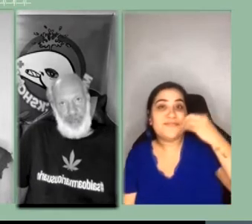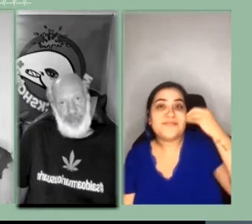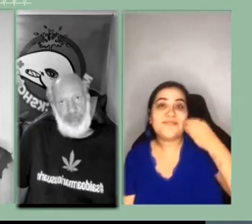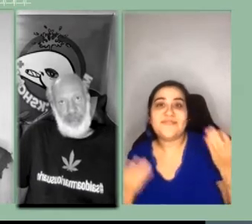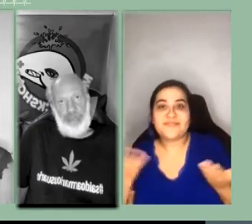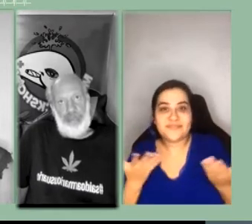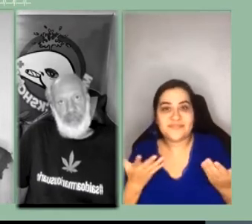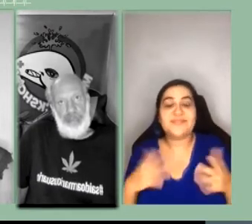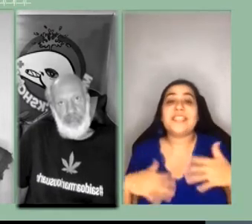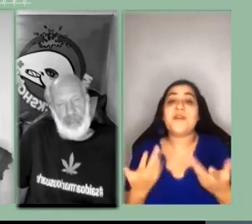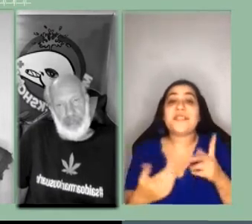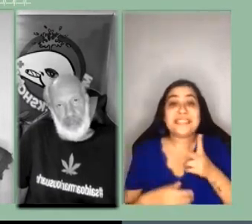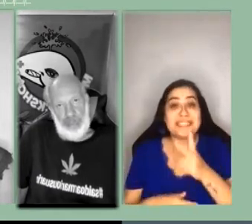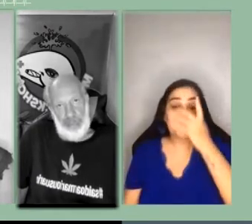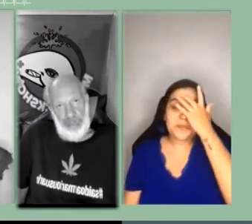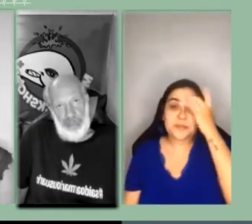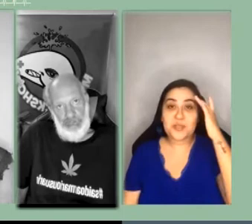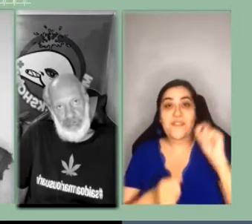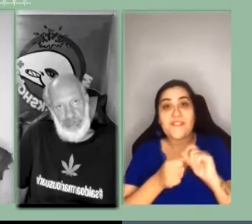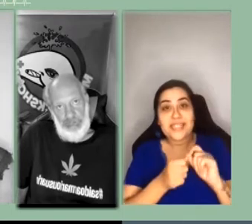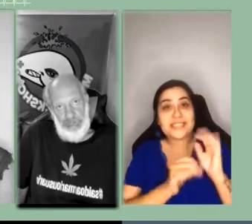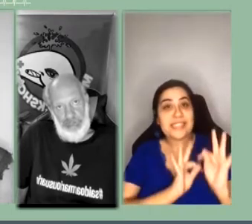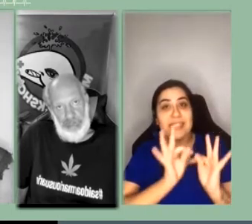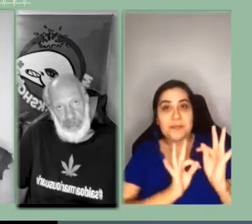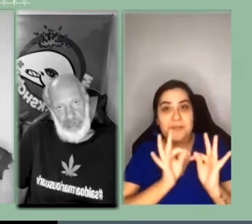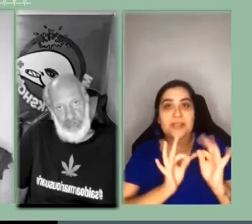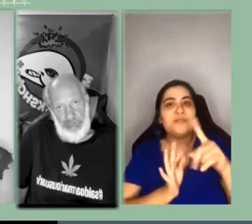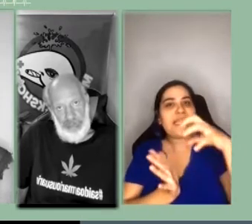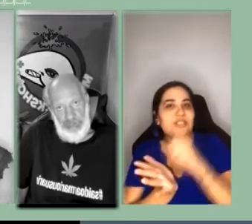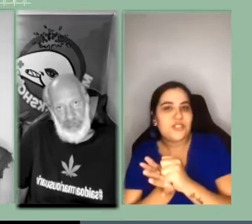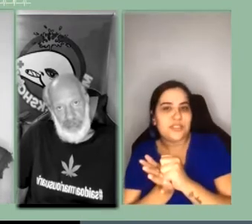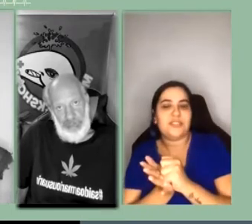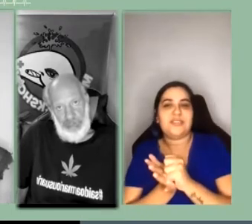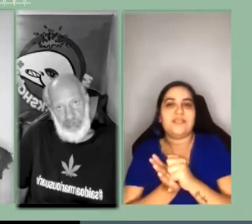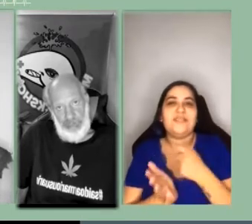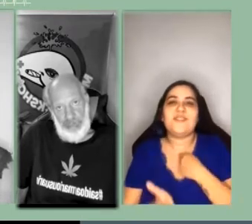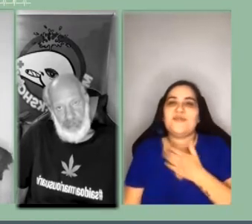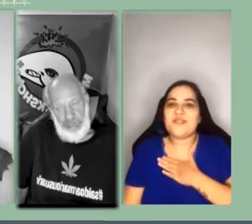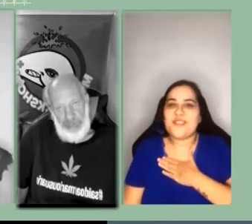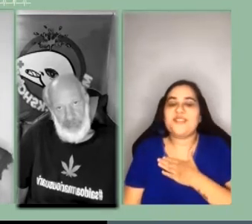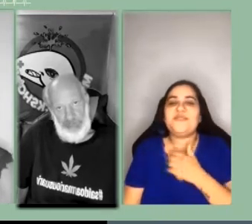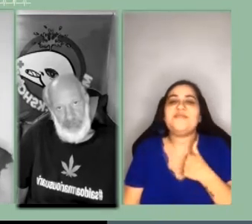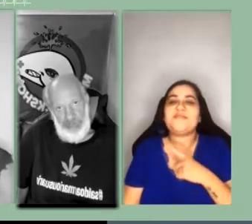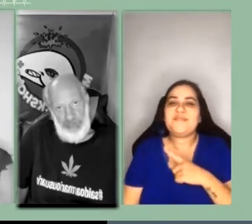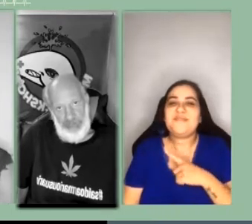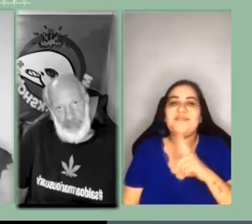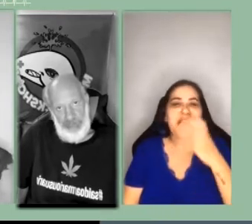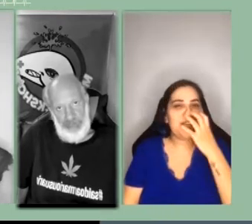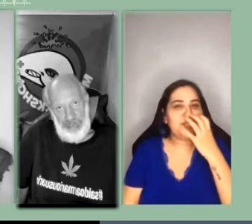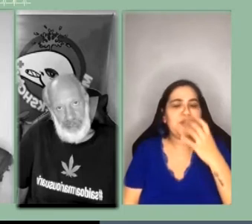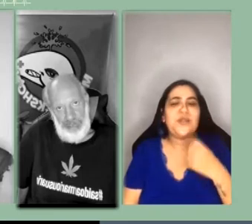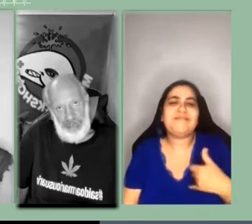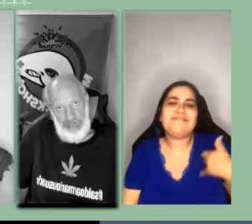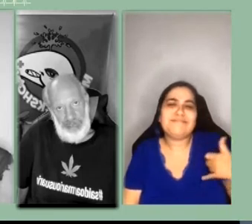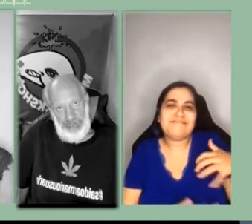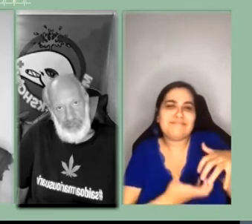sempre que a pessoa estiver fazendo um tratamento, documenta. Eu adoro, eu tenho uma cachorra idosa que ela